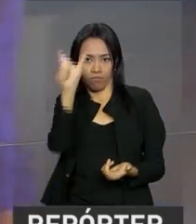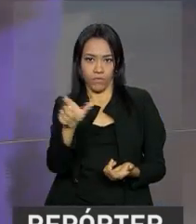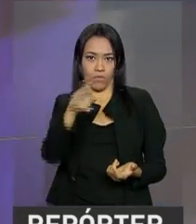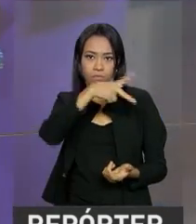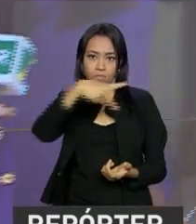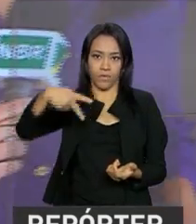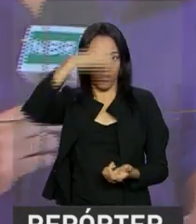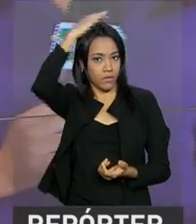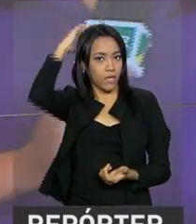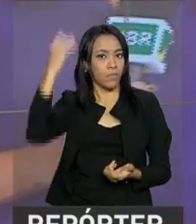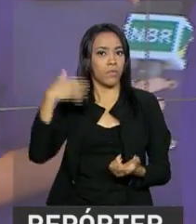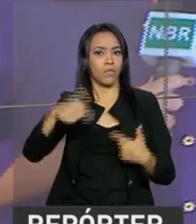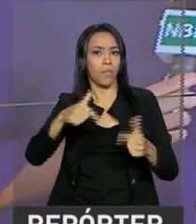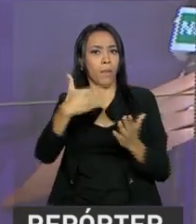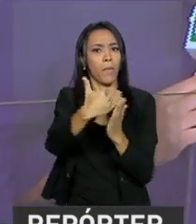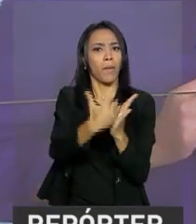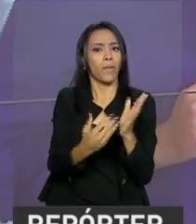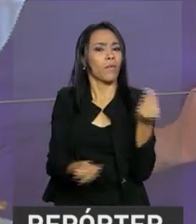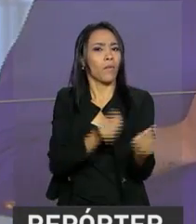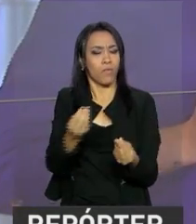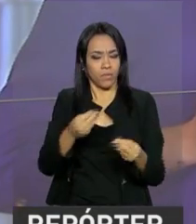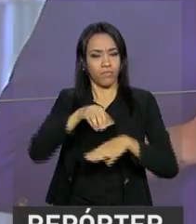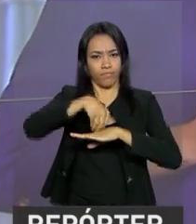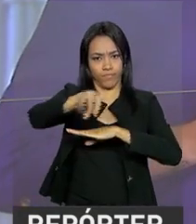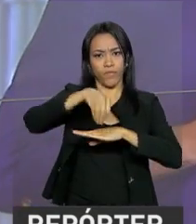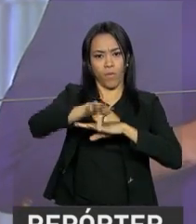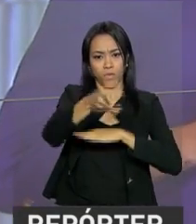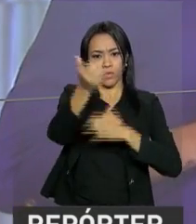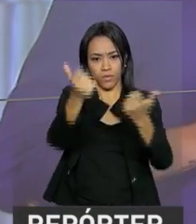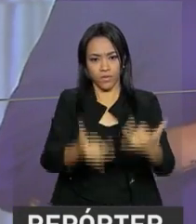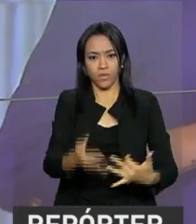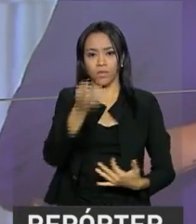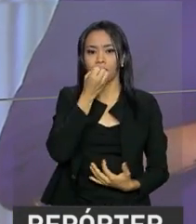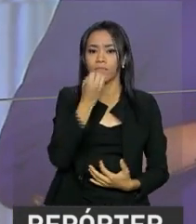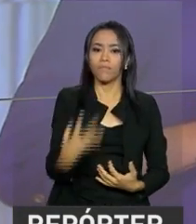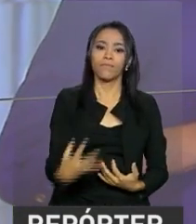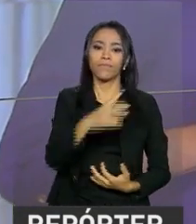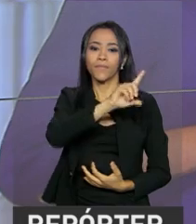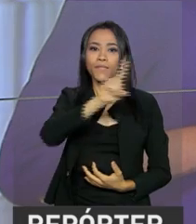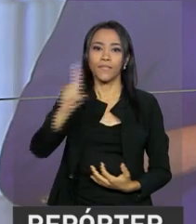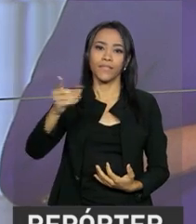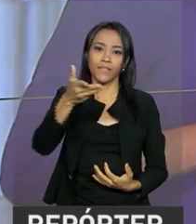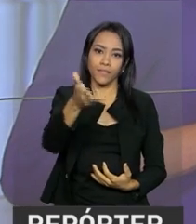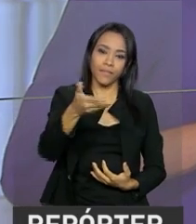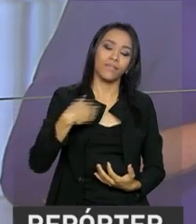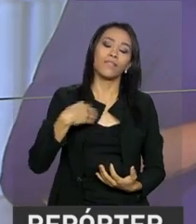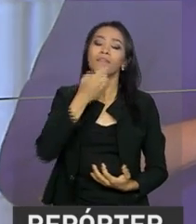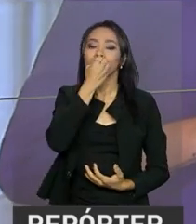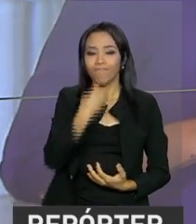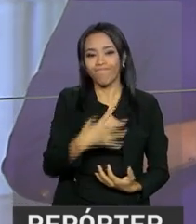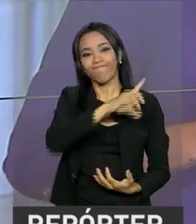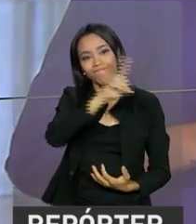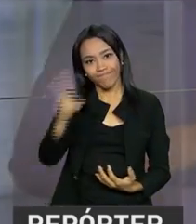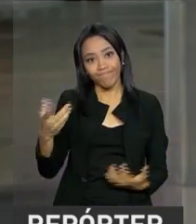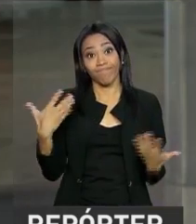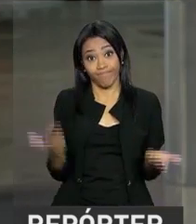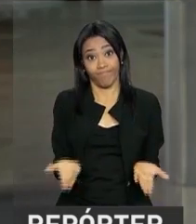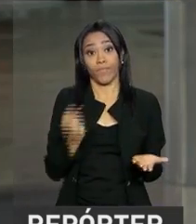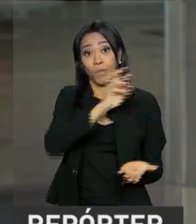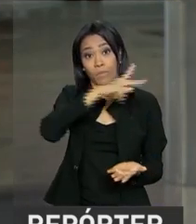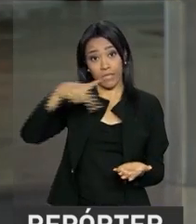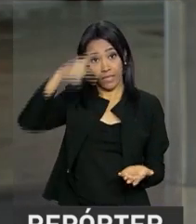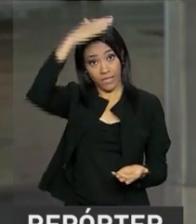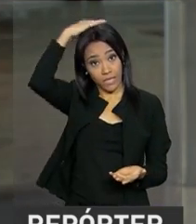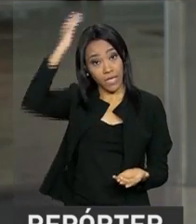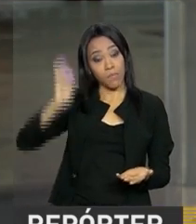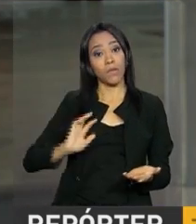taa dias está lá e tem as informações pra gente oi Taísa Bom dia olá Leandro Bom dia o presidente Michel Temer